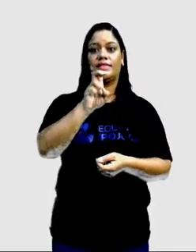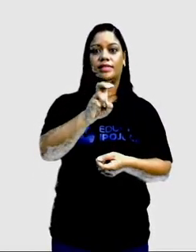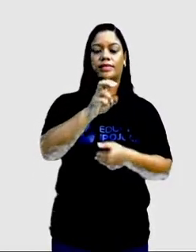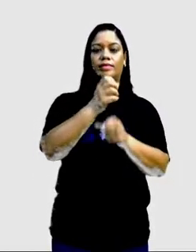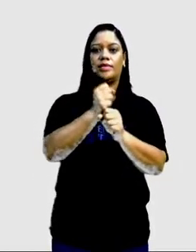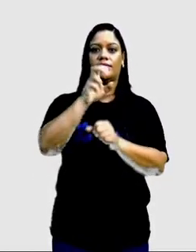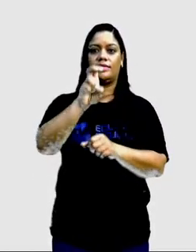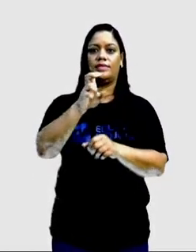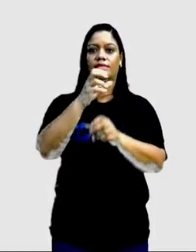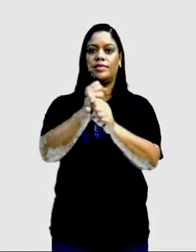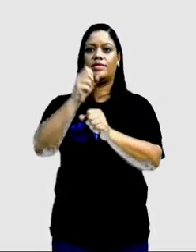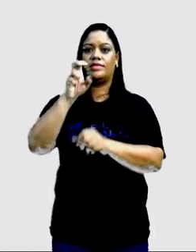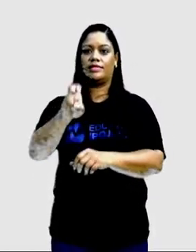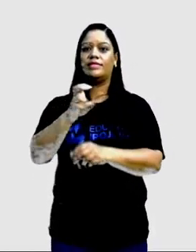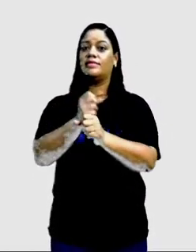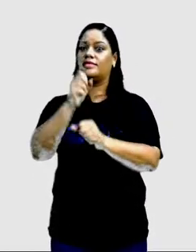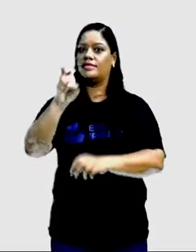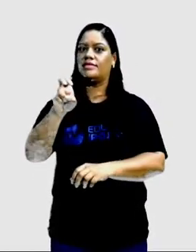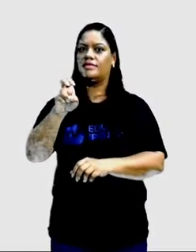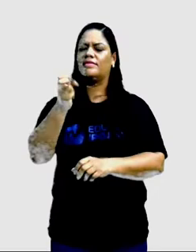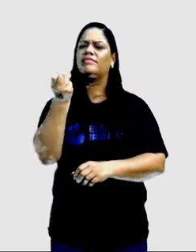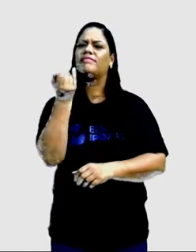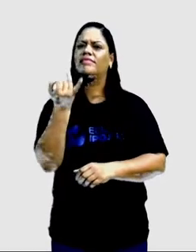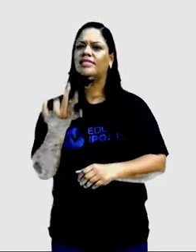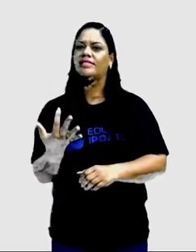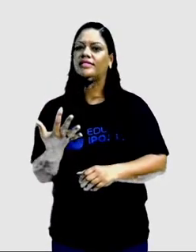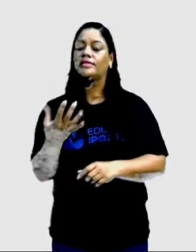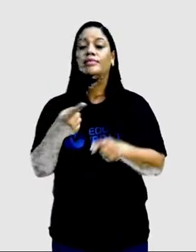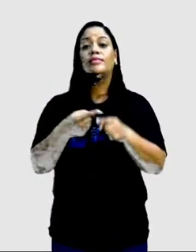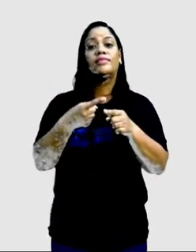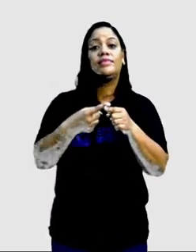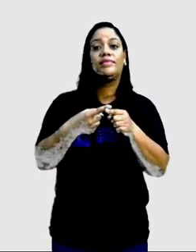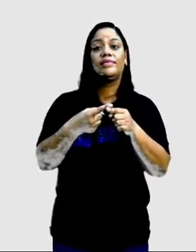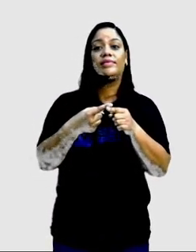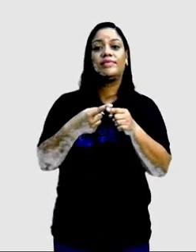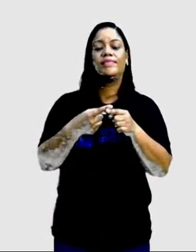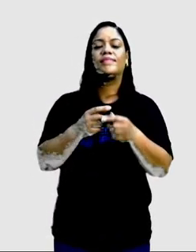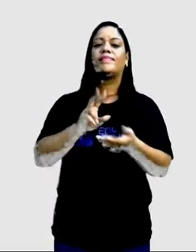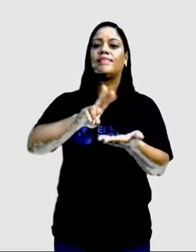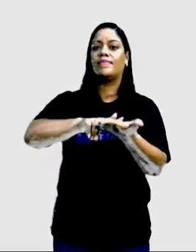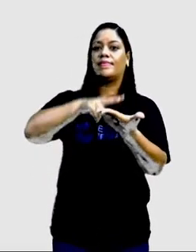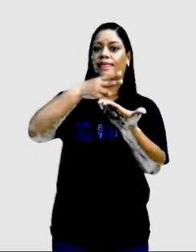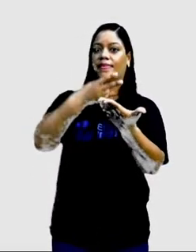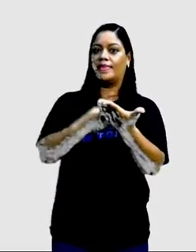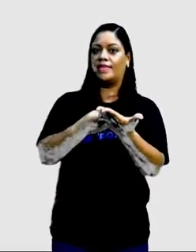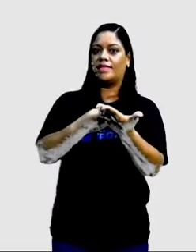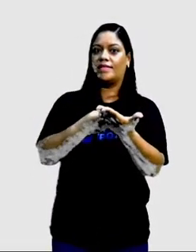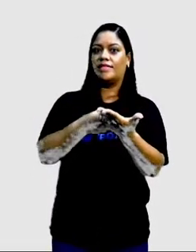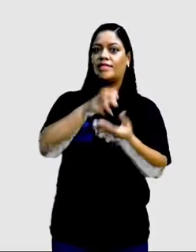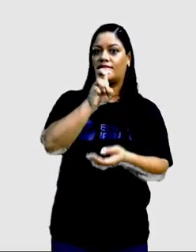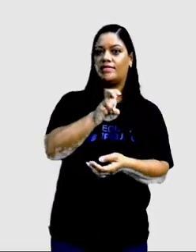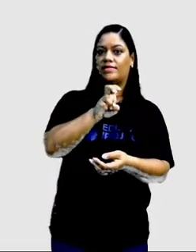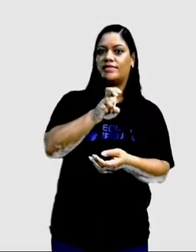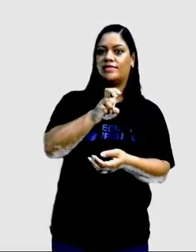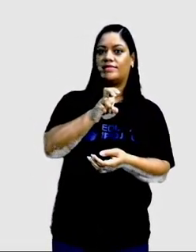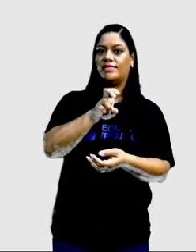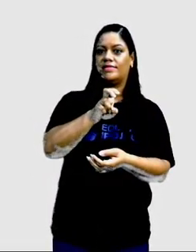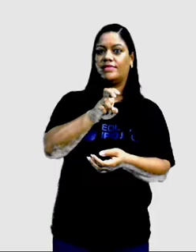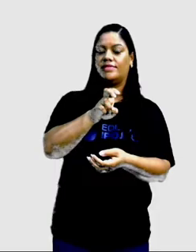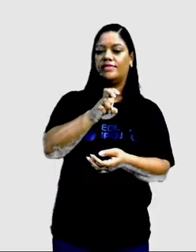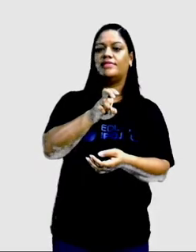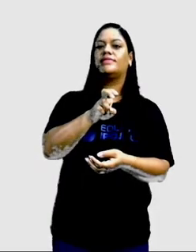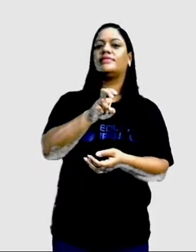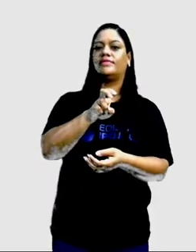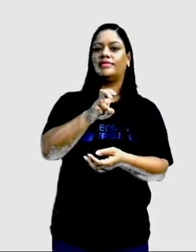mais 5 mais 5 mais 5. Ó, por quê? Ó, o multiplicando não é 5?